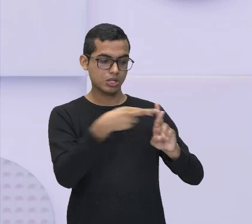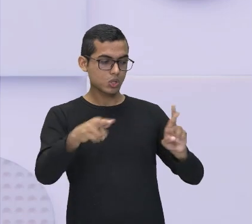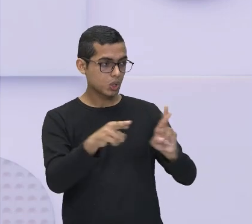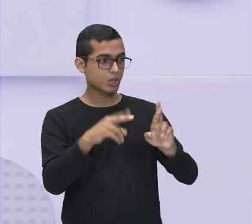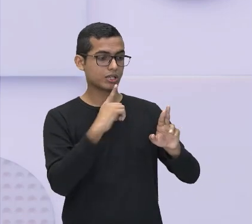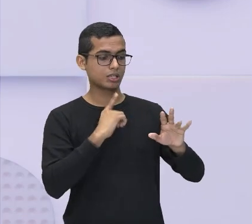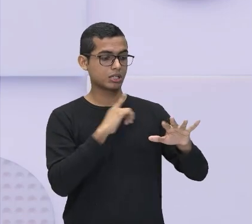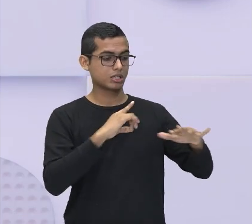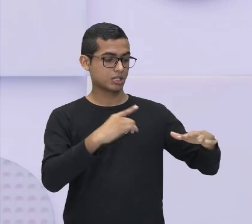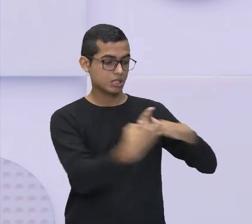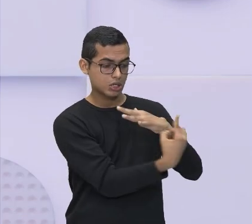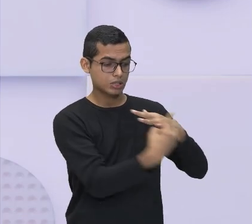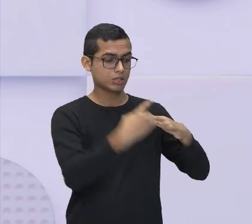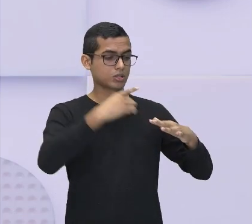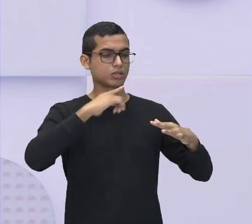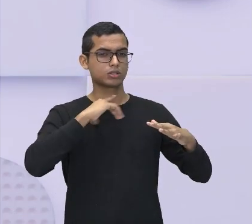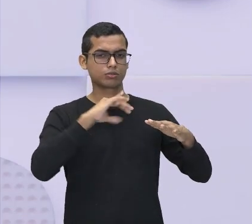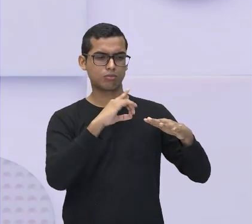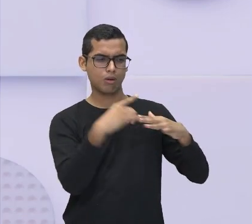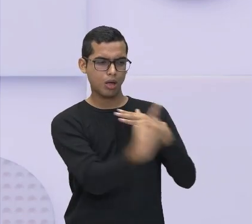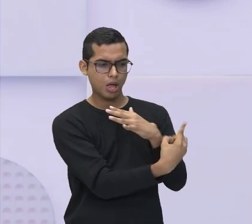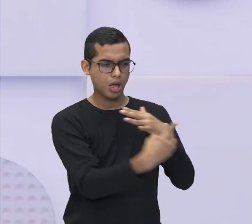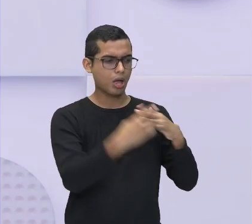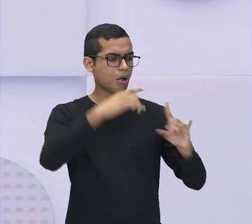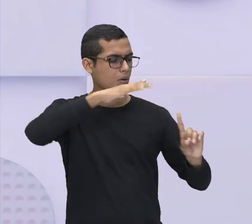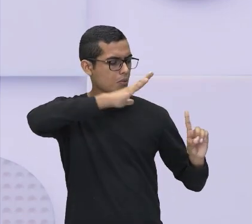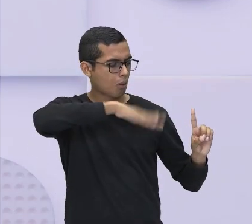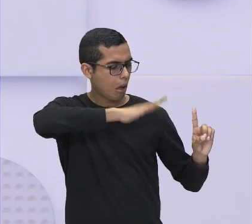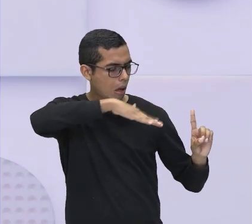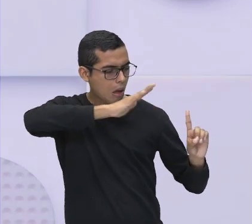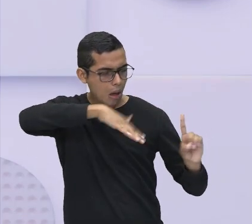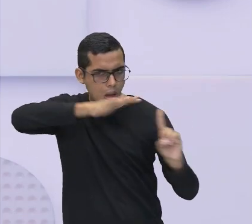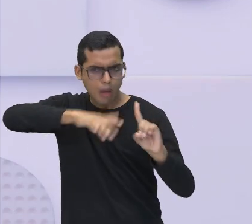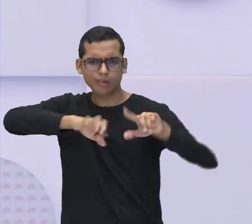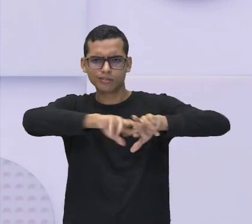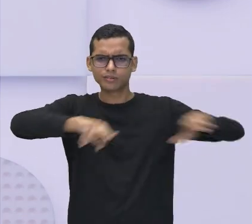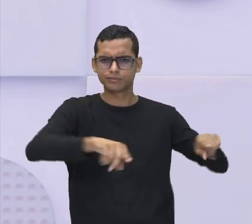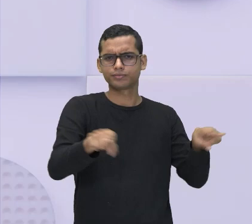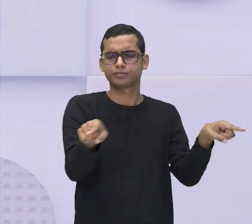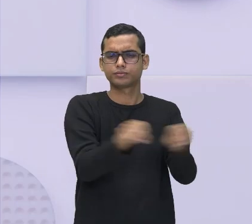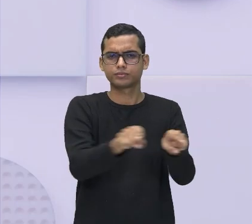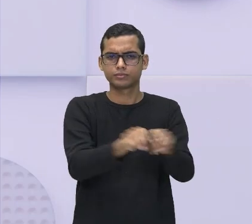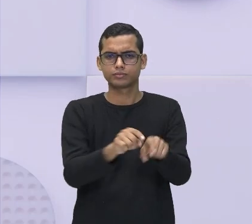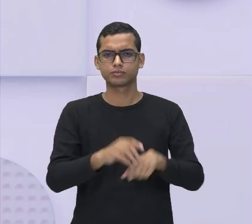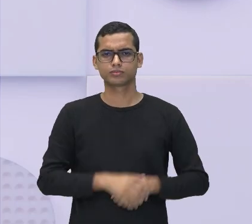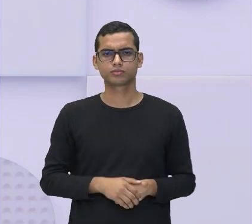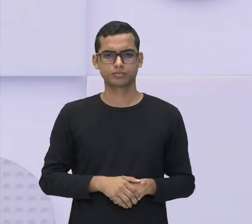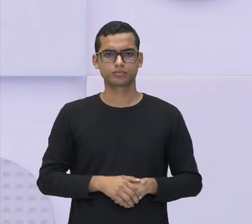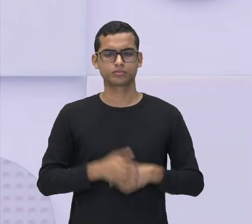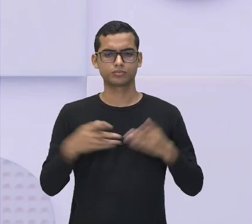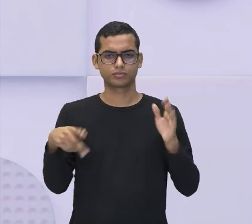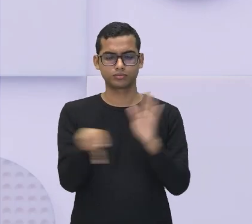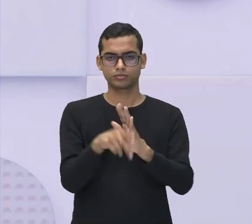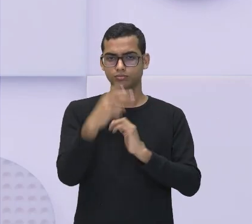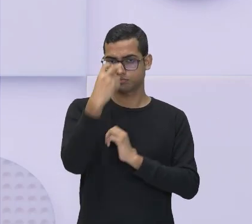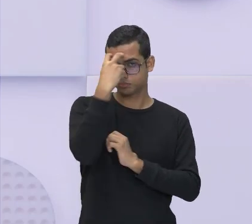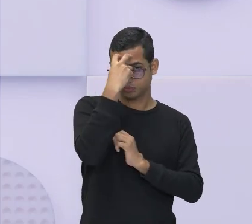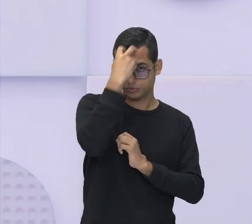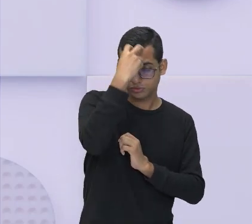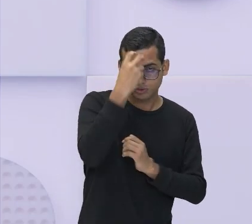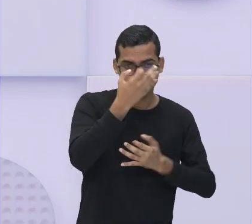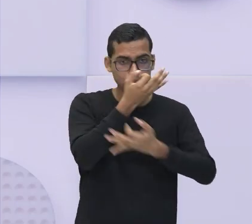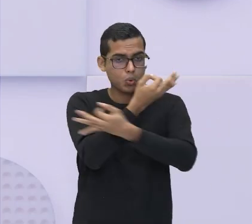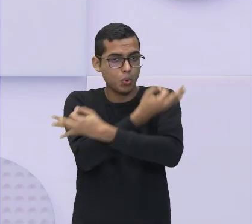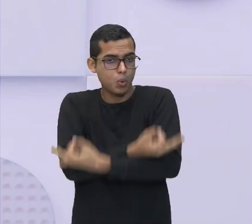dizer, por exemplo, que o budismo tem vários deuses, o hinduísmo tem vários deuses, né?